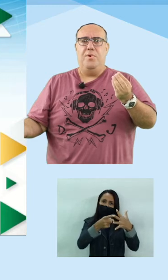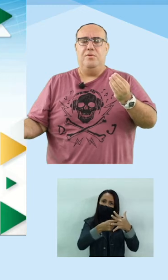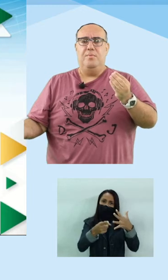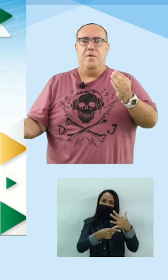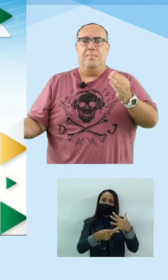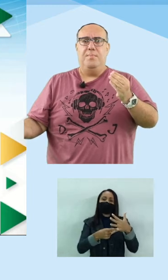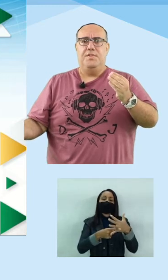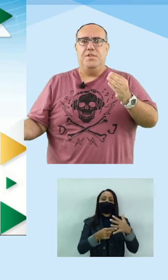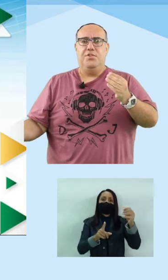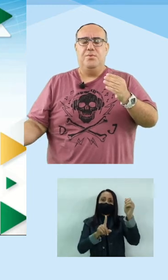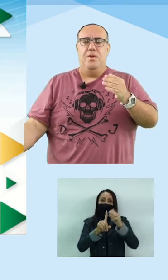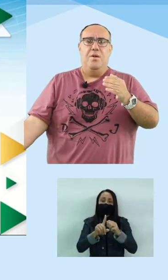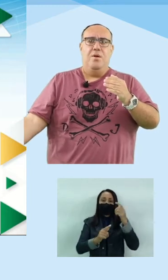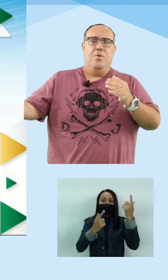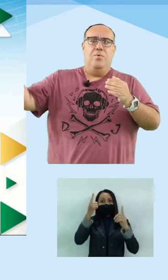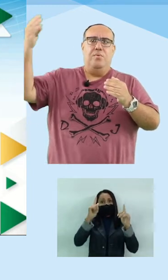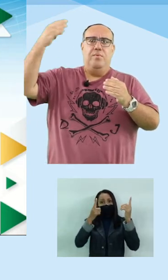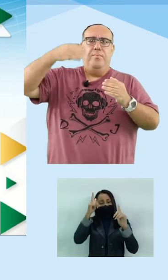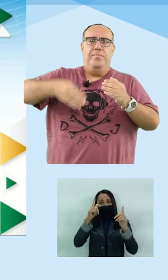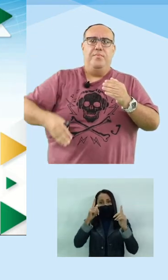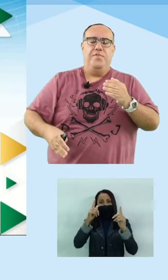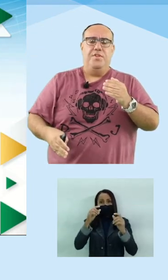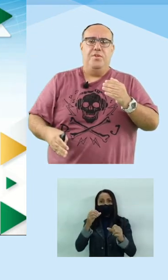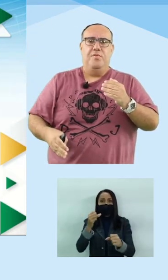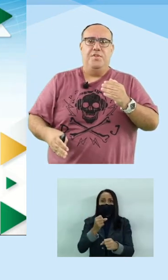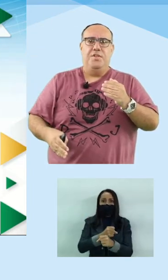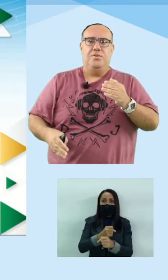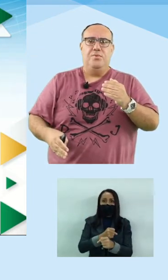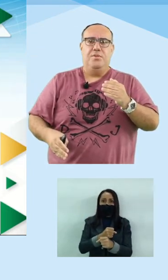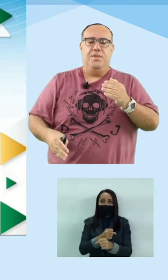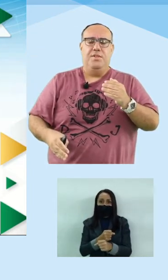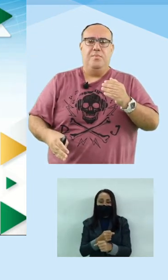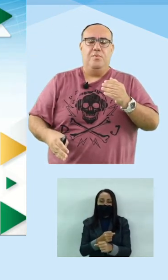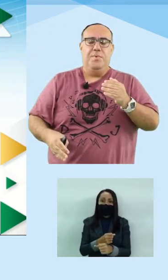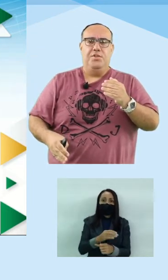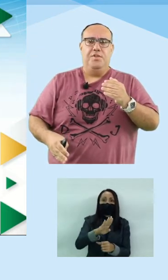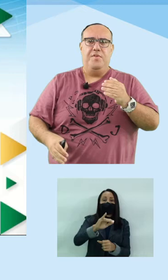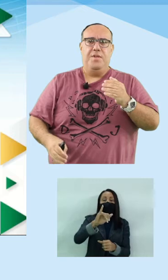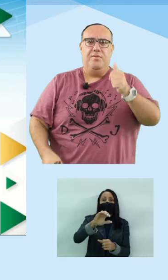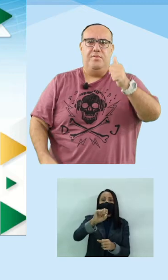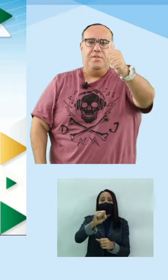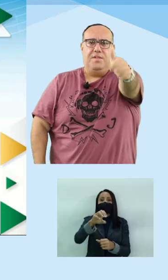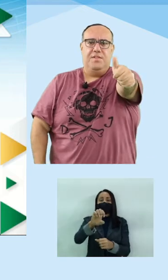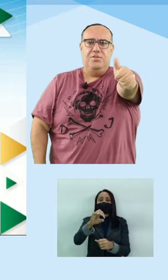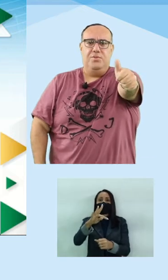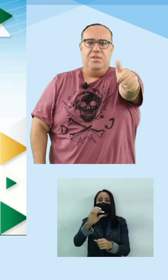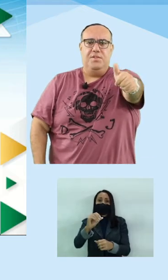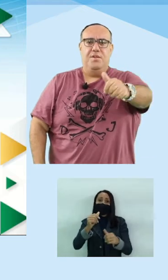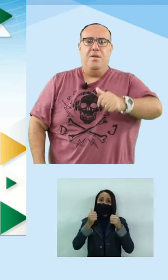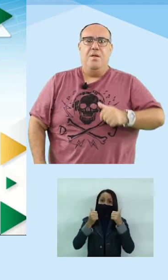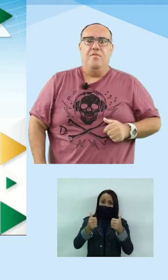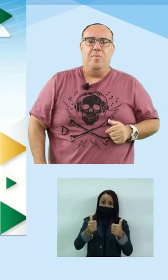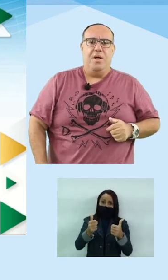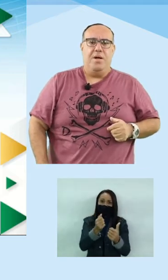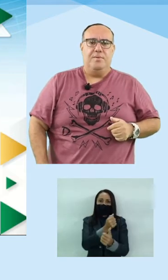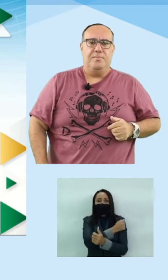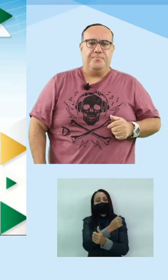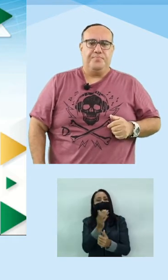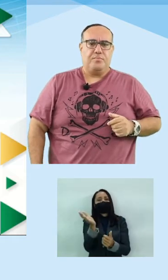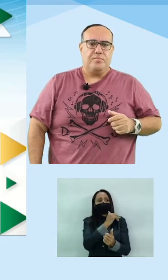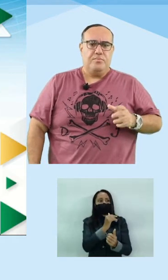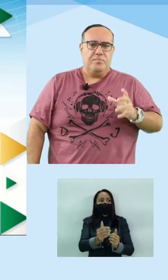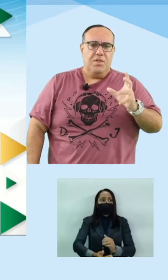um ano bissexto com 29 dias o mês de fevereiro. Tá certo, estudante? Vamos